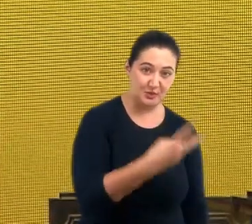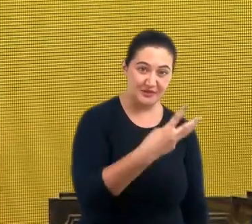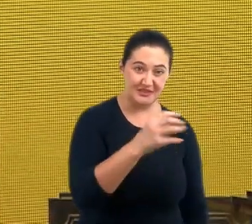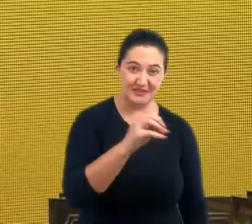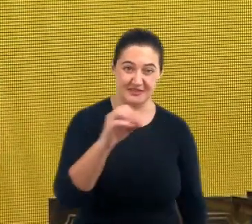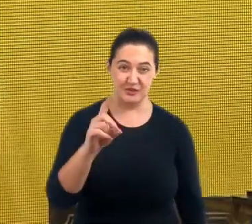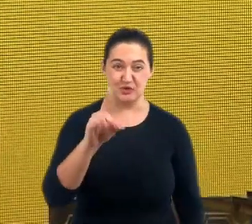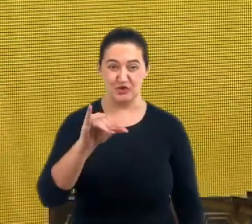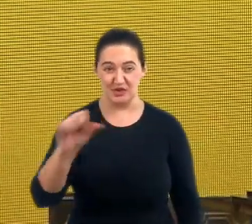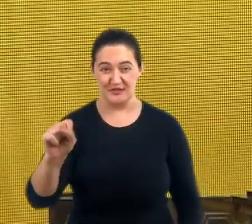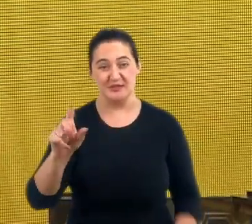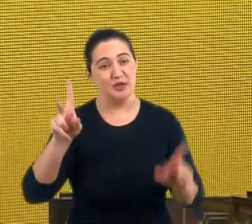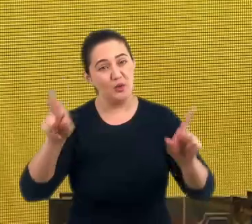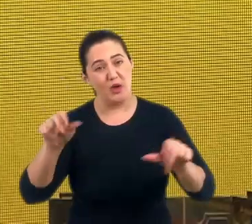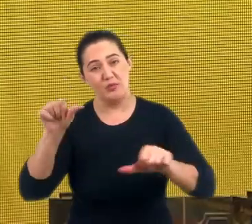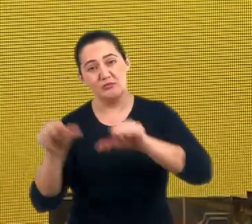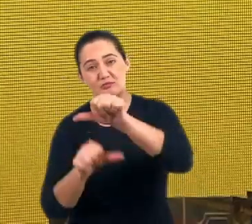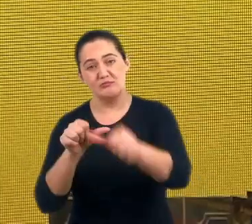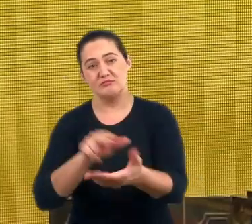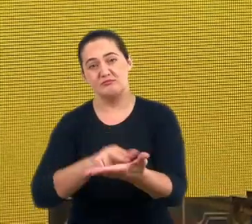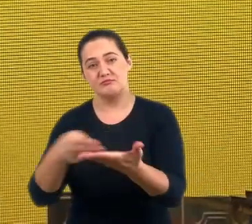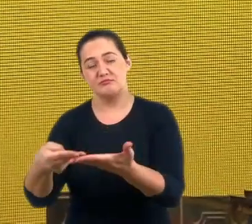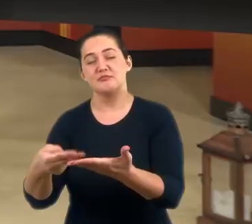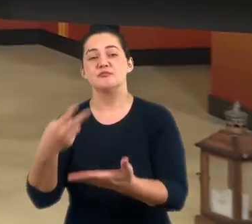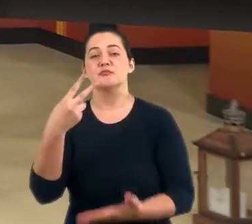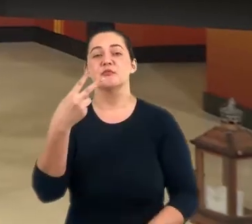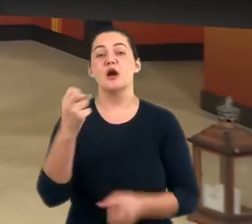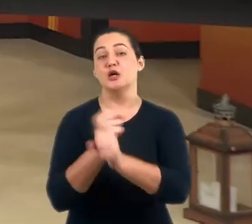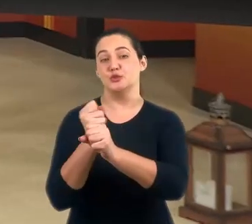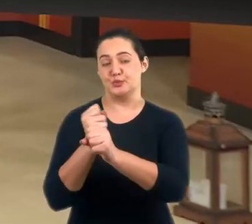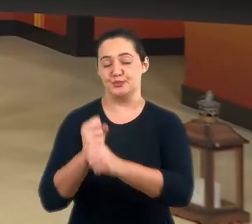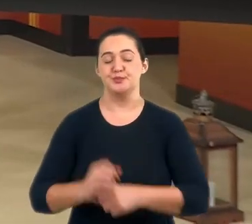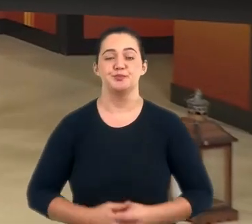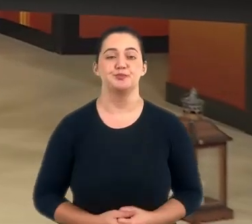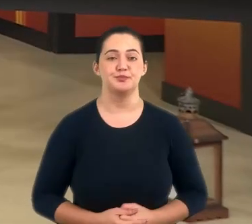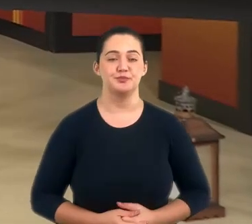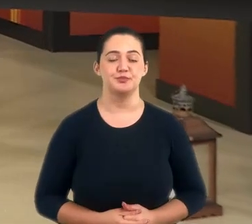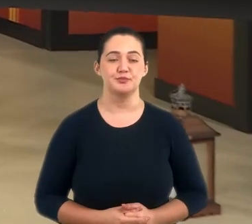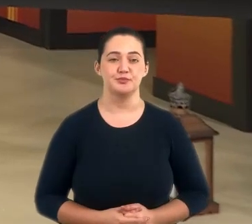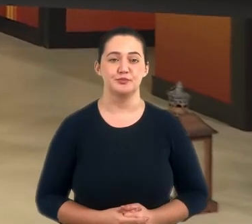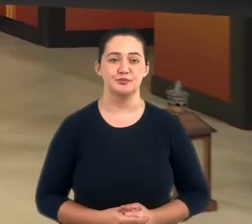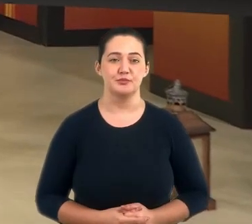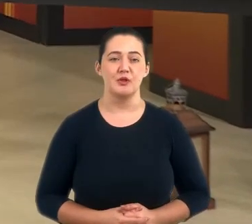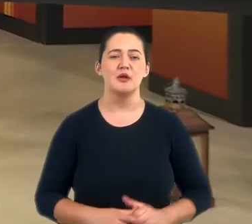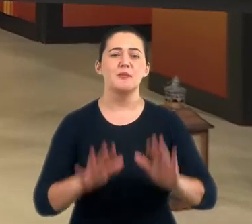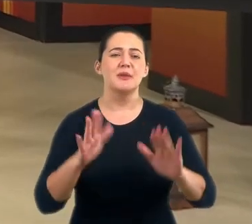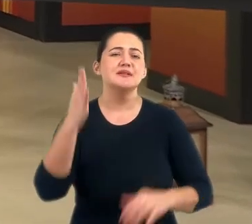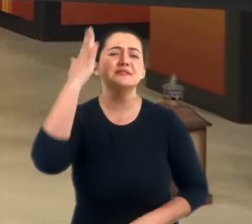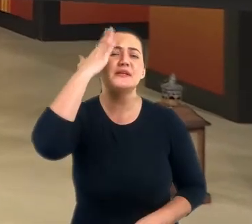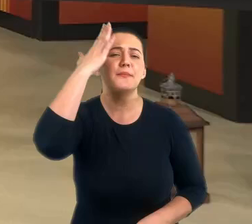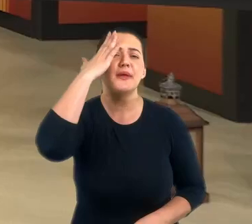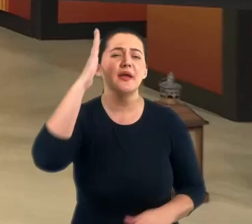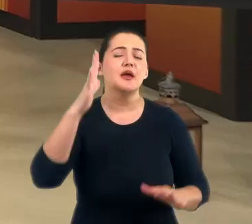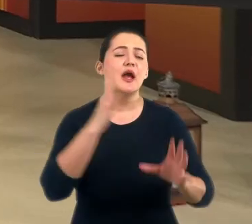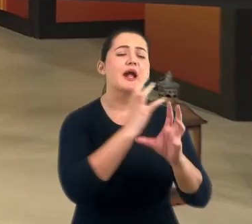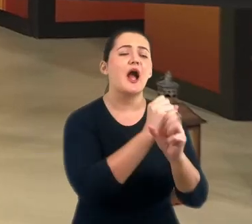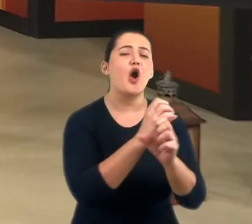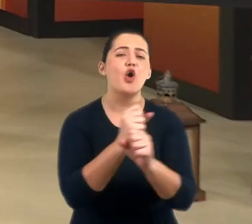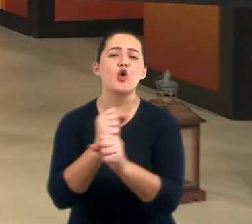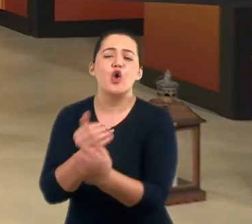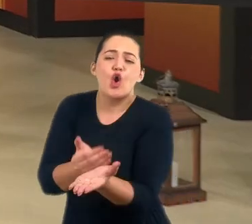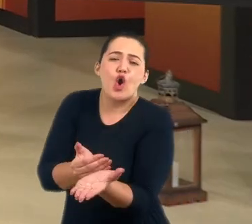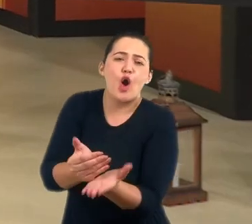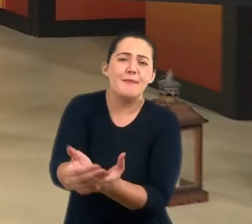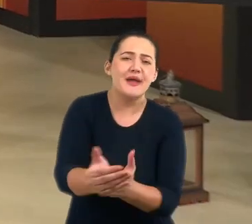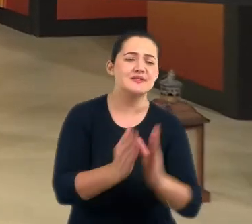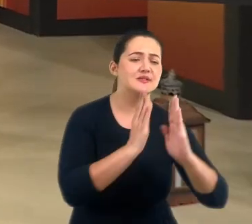verdade, 2.300 anos. A única questão que resta é saber quando começaria